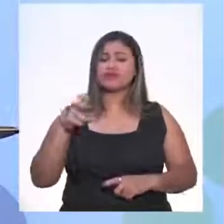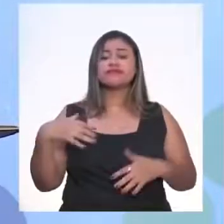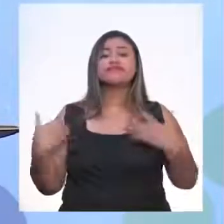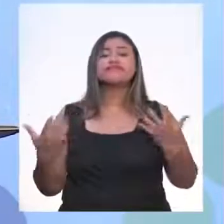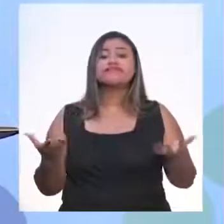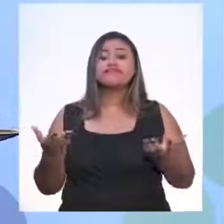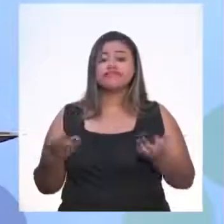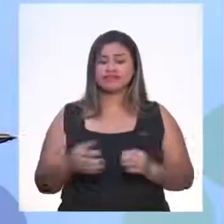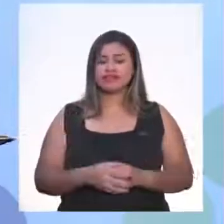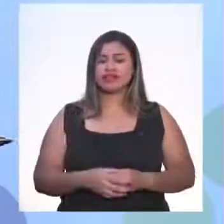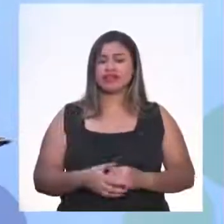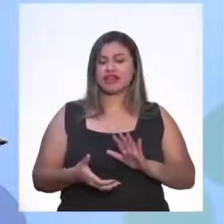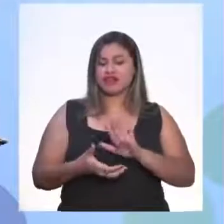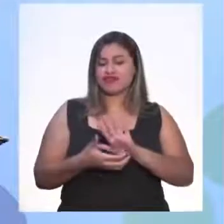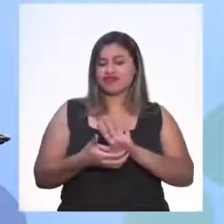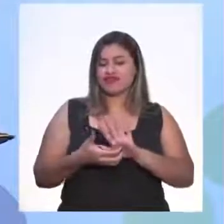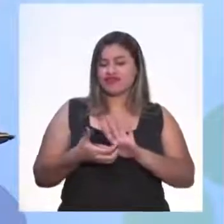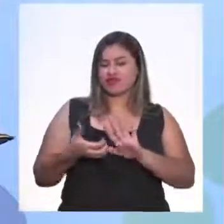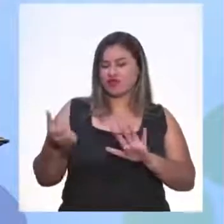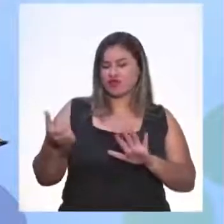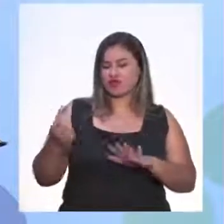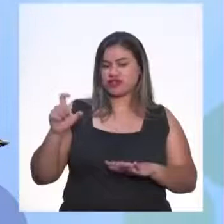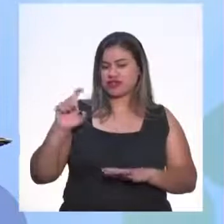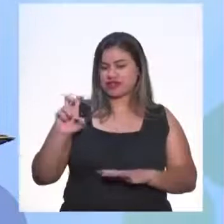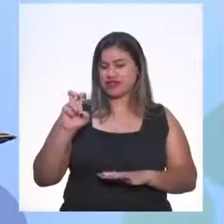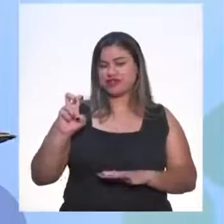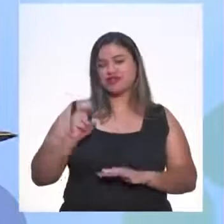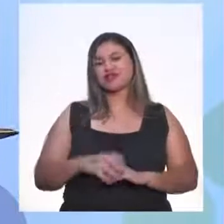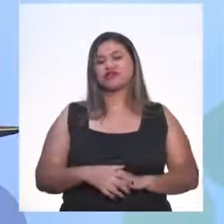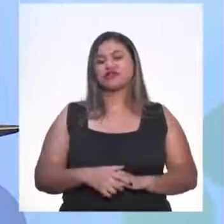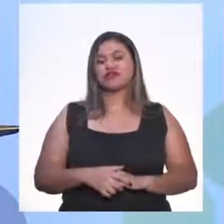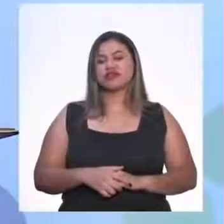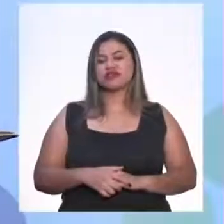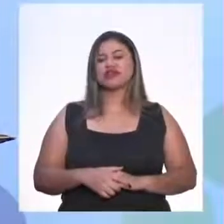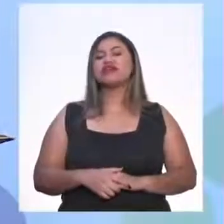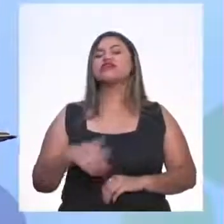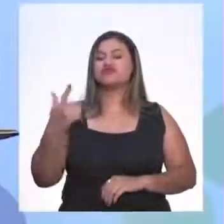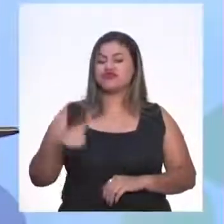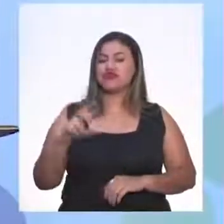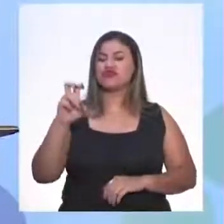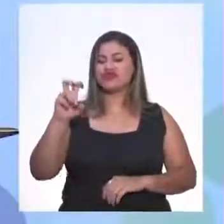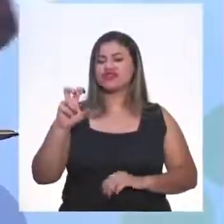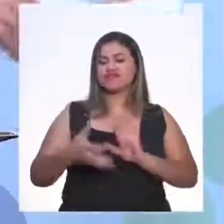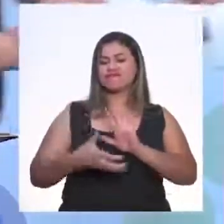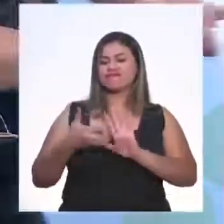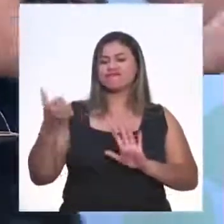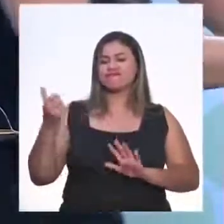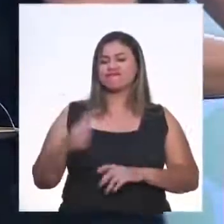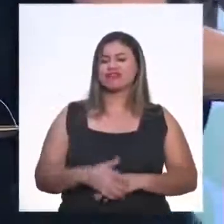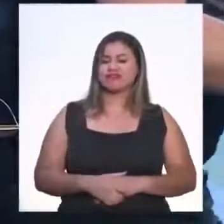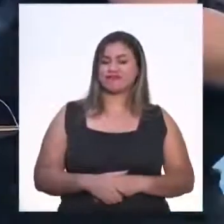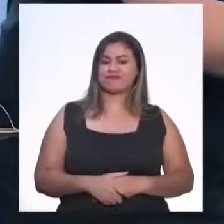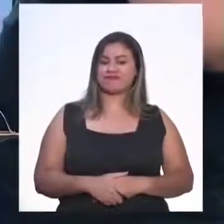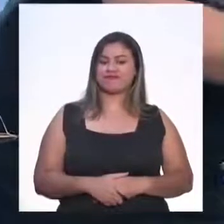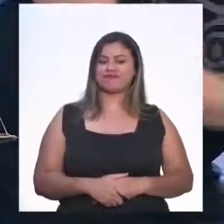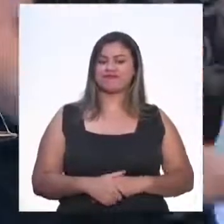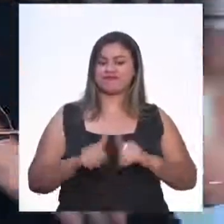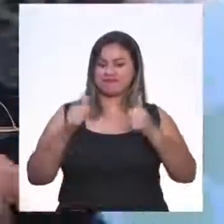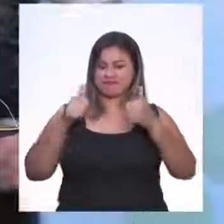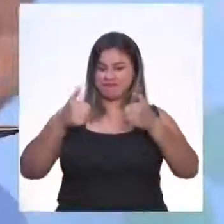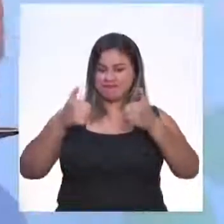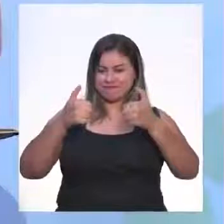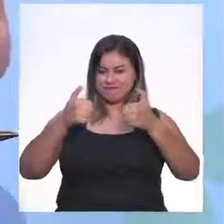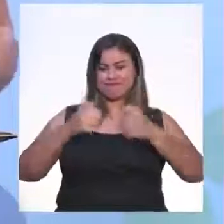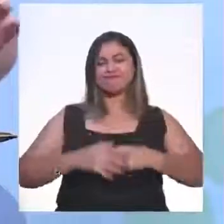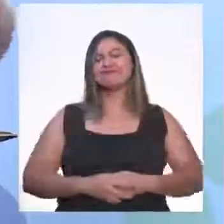eu vou fazer? Eu vou tirar esse copinho com 5 e vou tirar do outro lado o mesmo copinho com 5. Beleza?